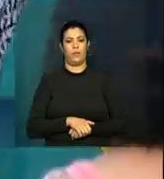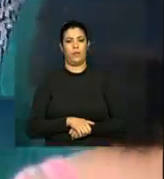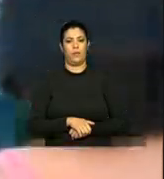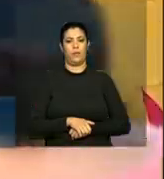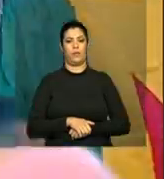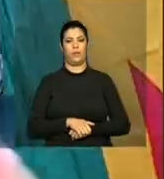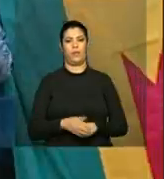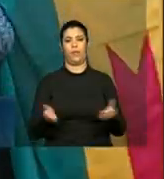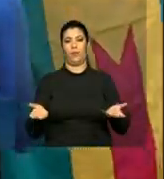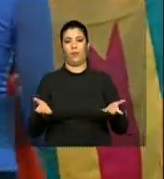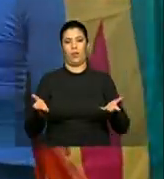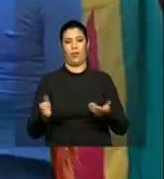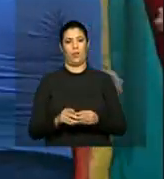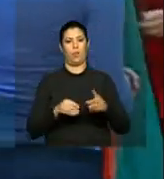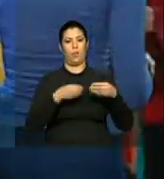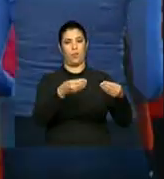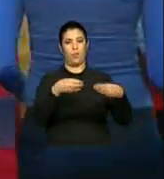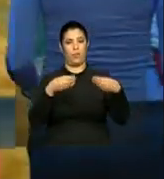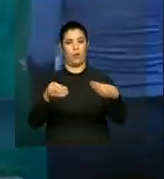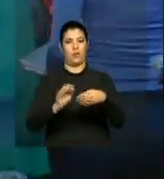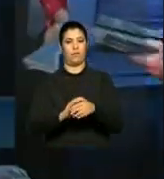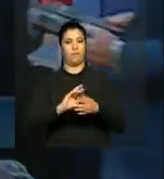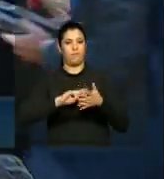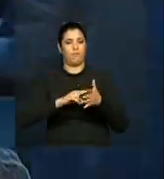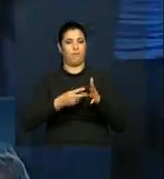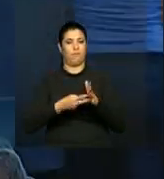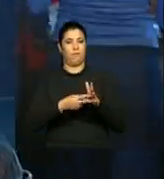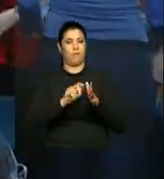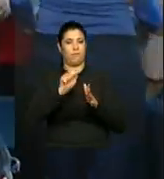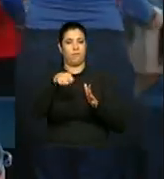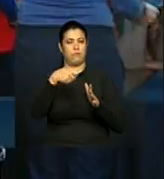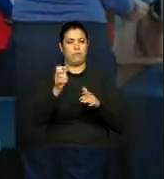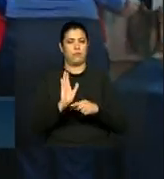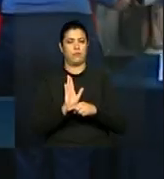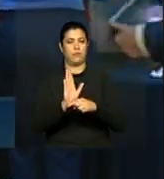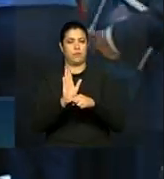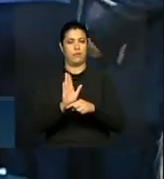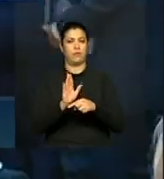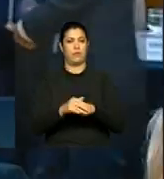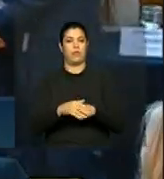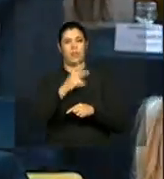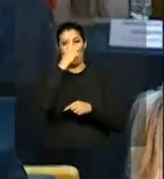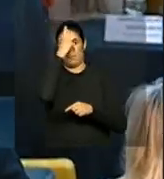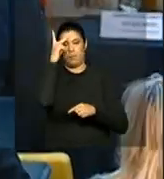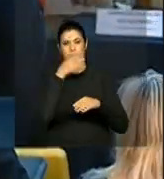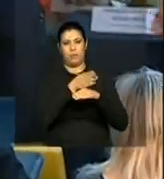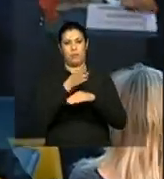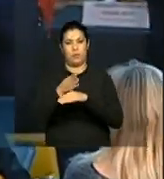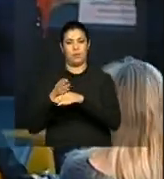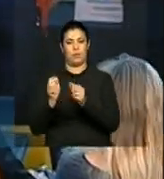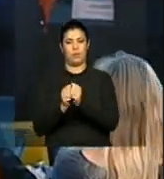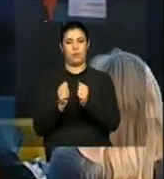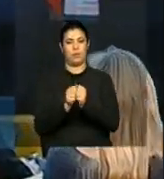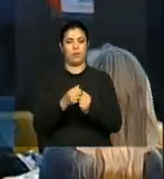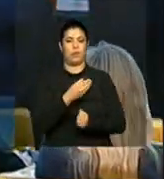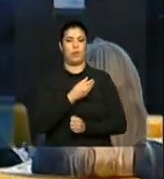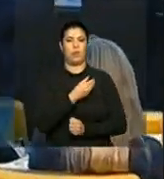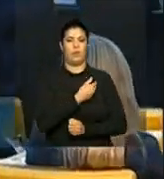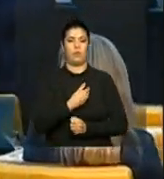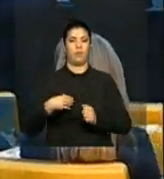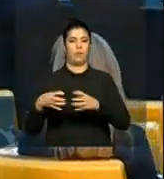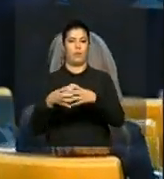Será feito neste momento a entrega simbólica pelos membros da mesa, aos prefeitos e membros do consórcio público para o